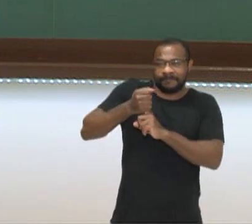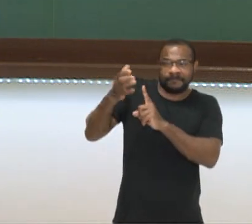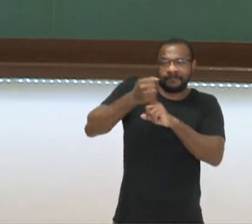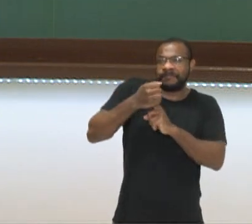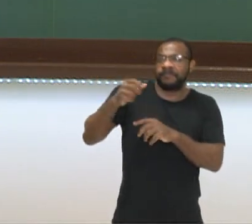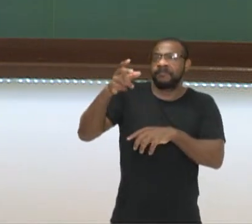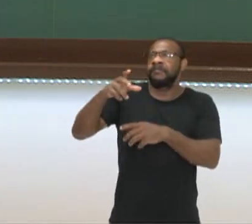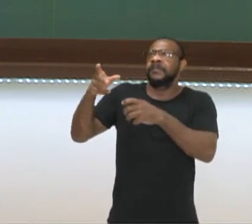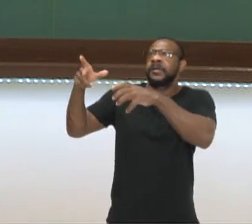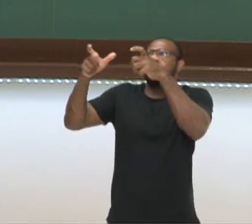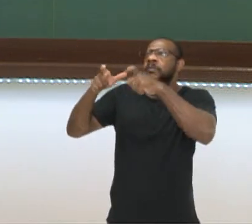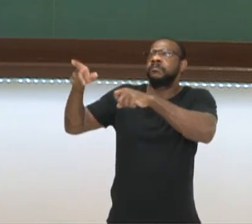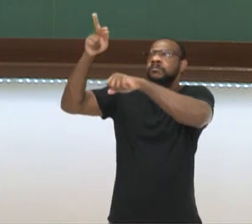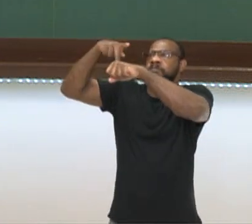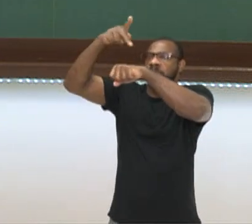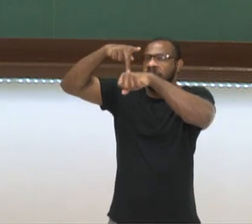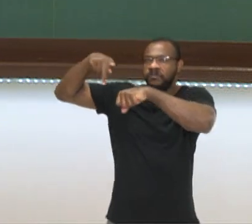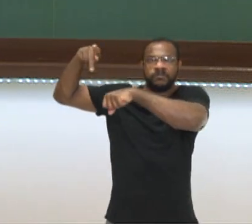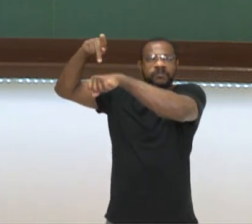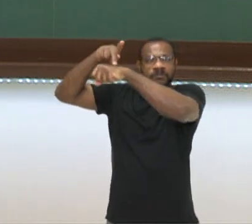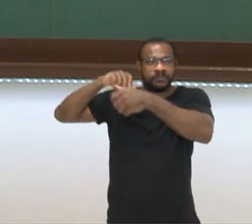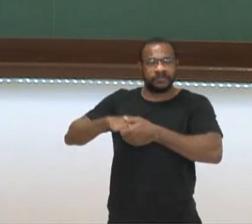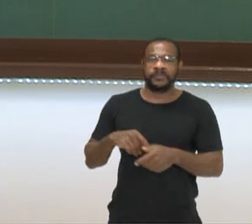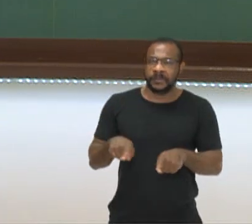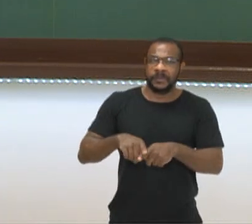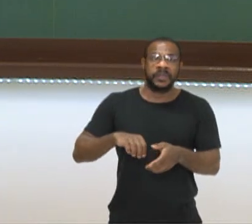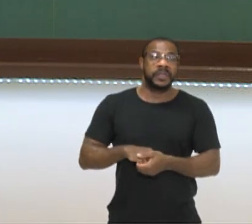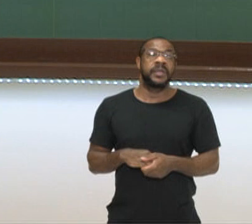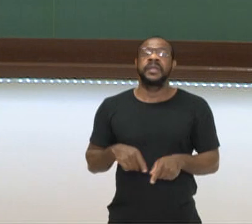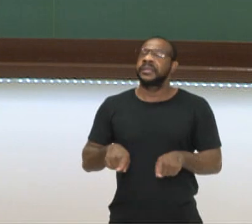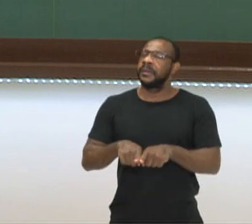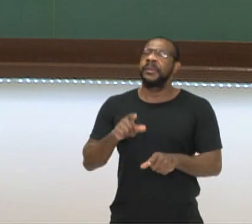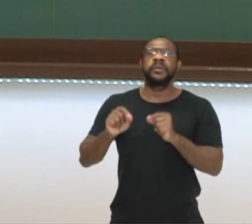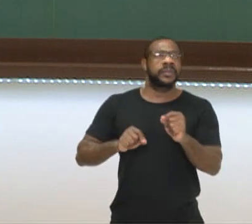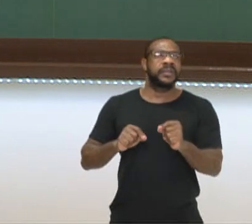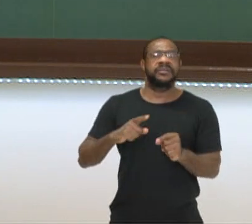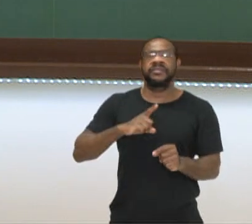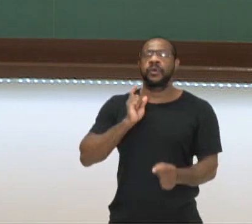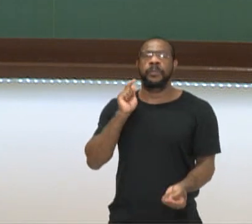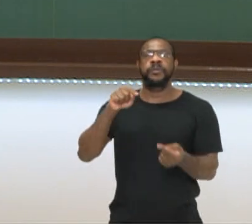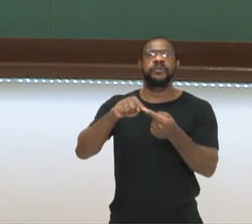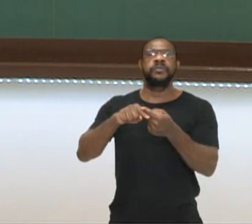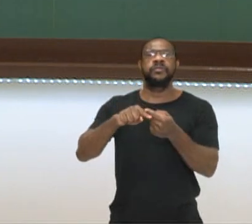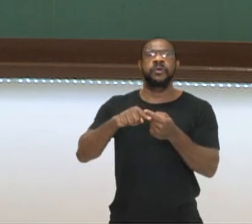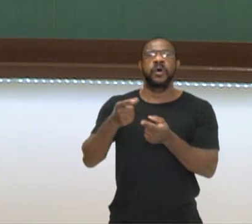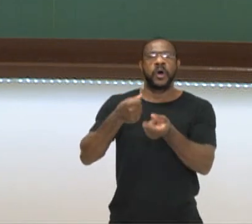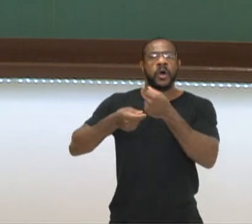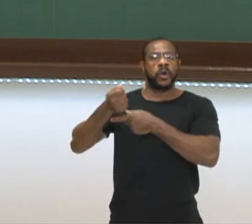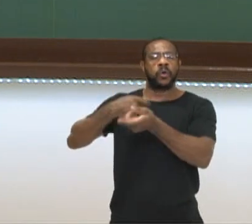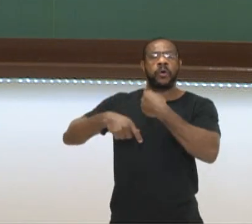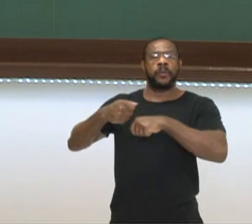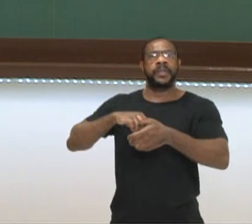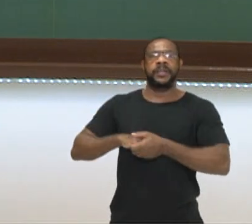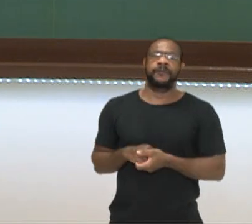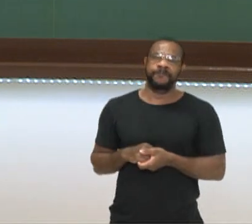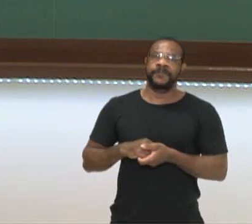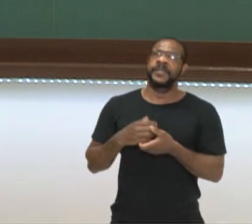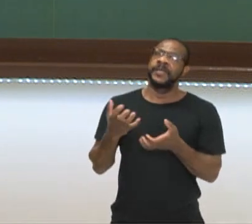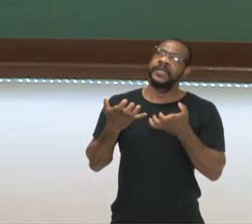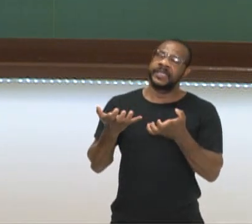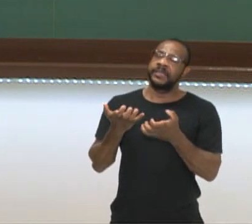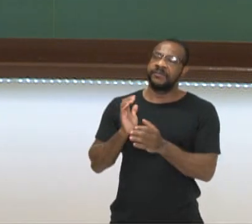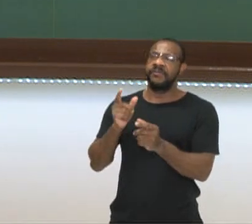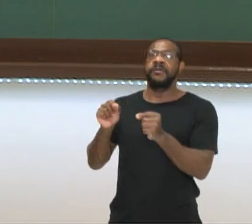em várias regiões. E no meio do caminho disso tudo existia um objetivo comercial. Napoleão Bonaparte vai fazer